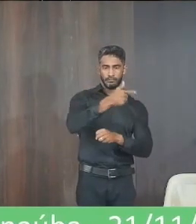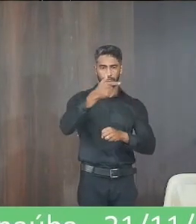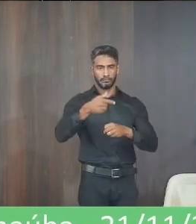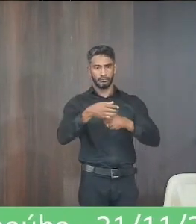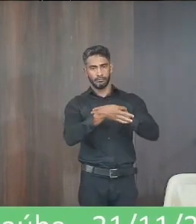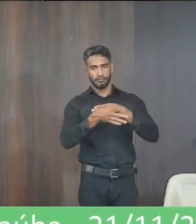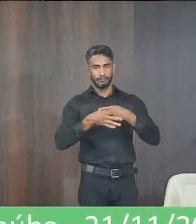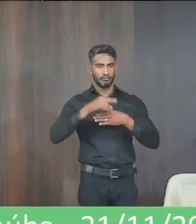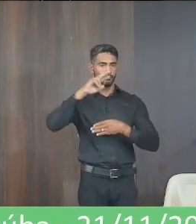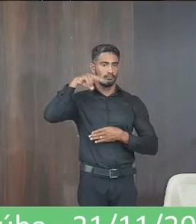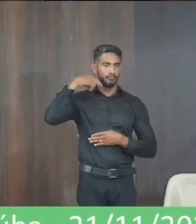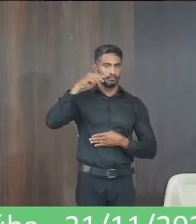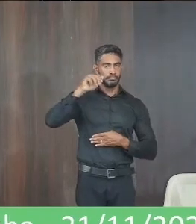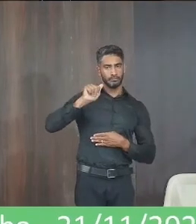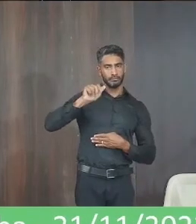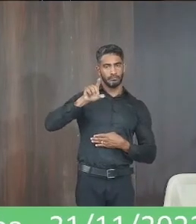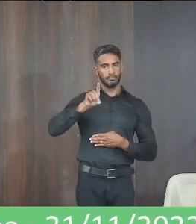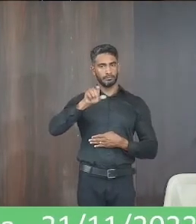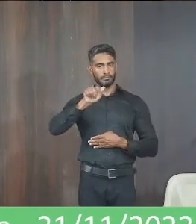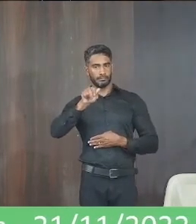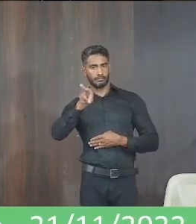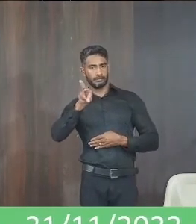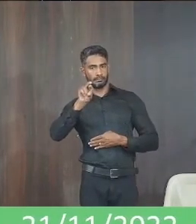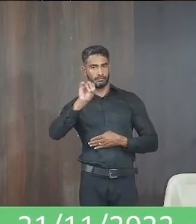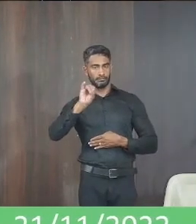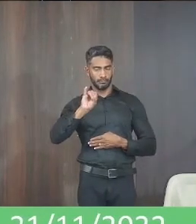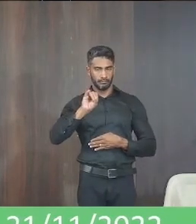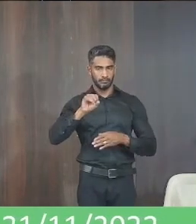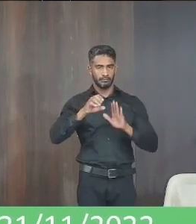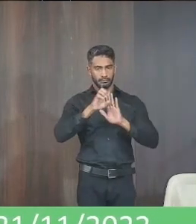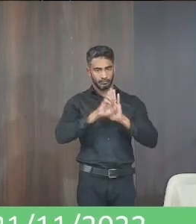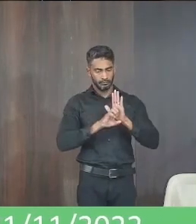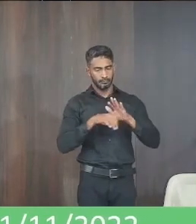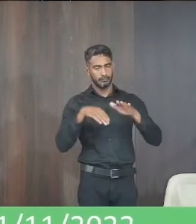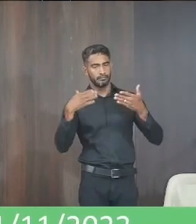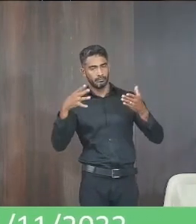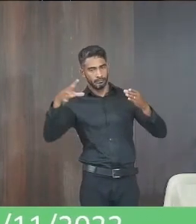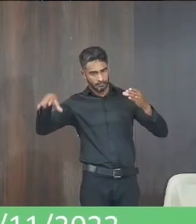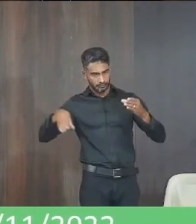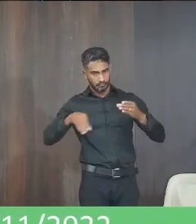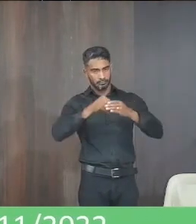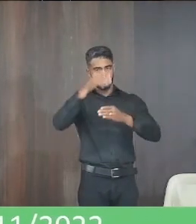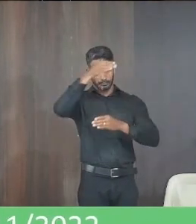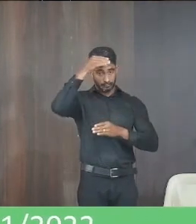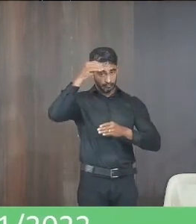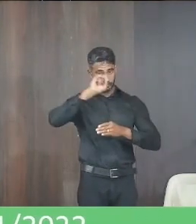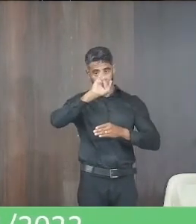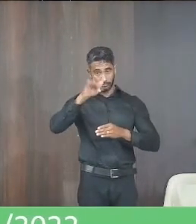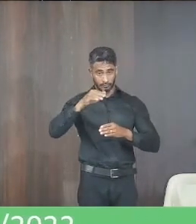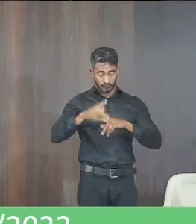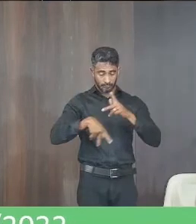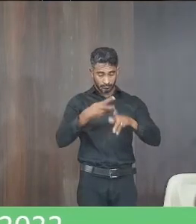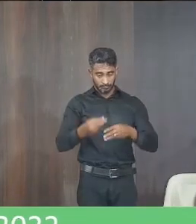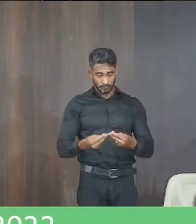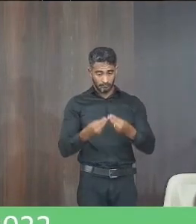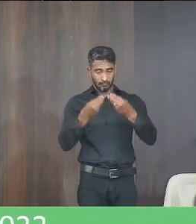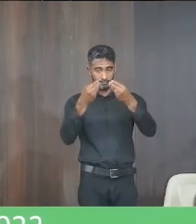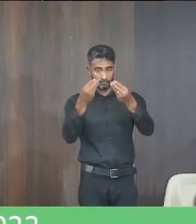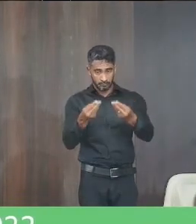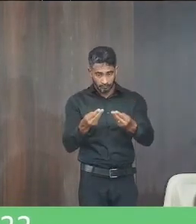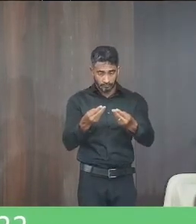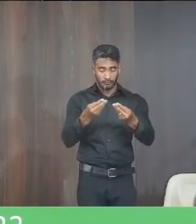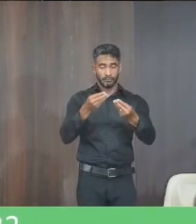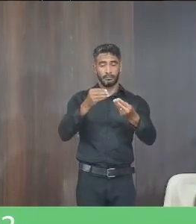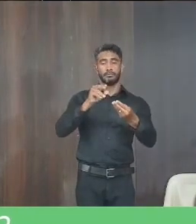Autoria Vereador Adauri Soares Cordeiro Ementa institui no âmbito da Câmara Municipal de Janaúba o prêmio Dr. Wellington